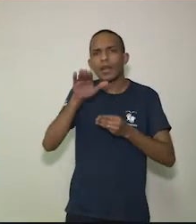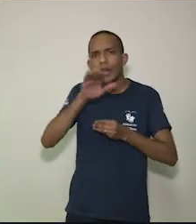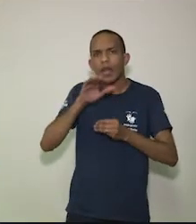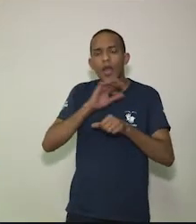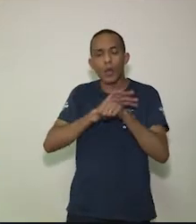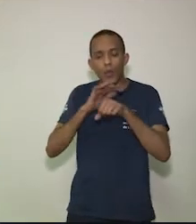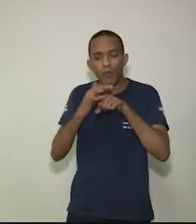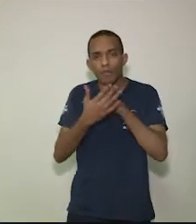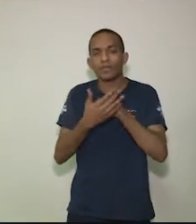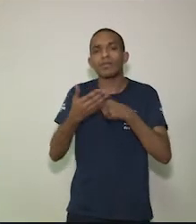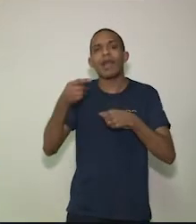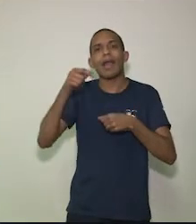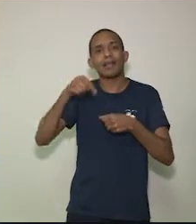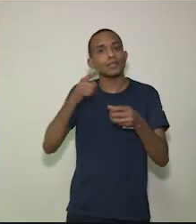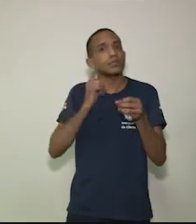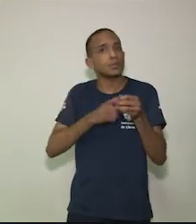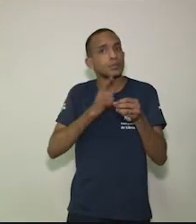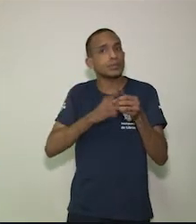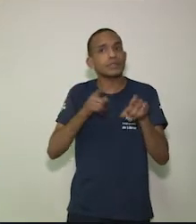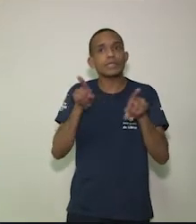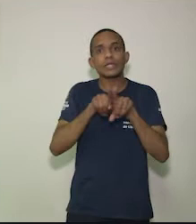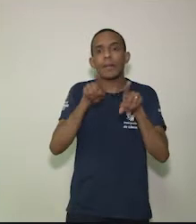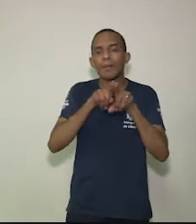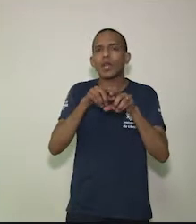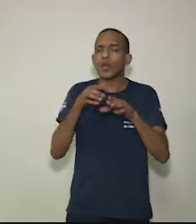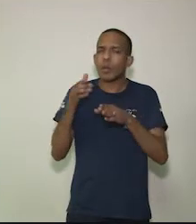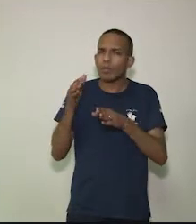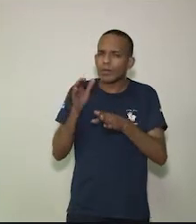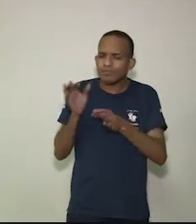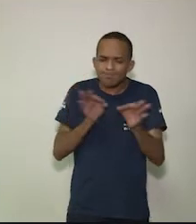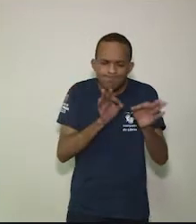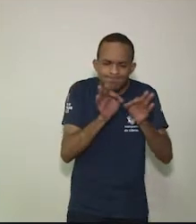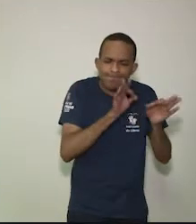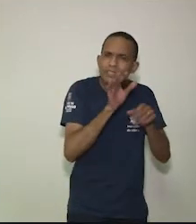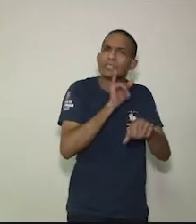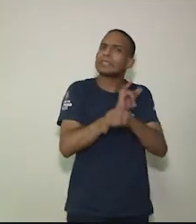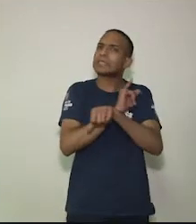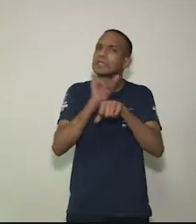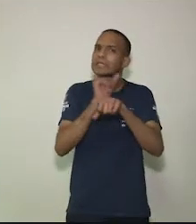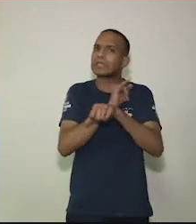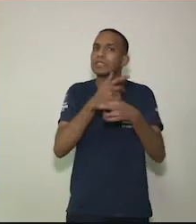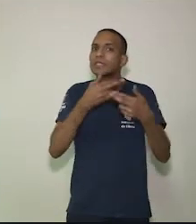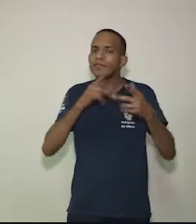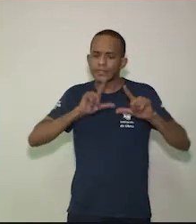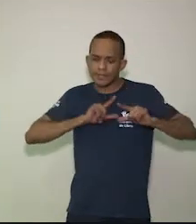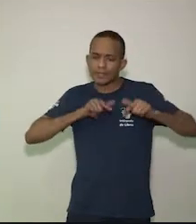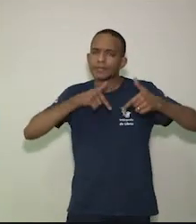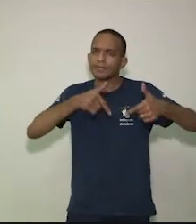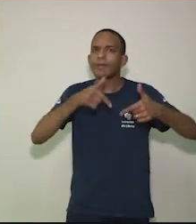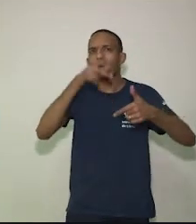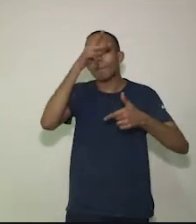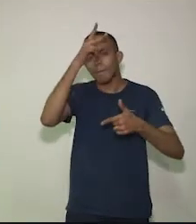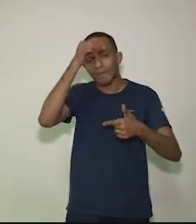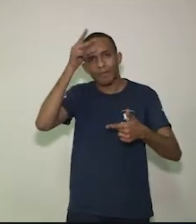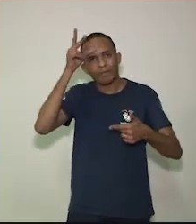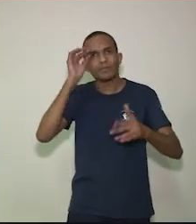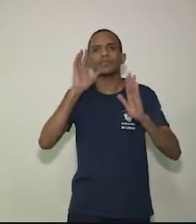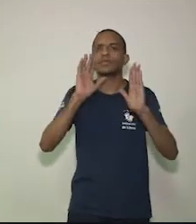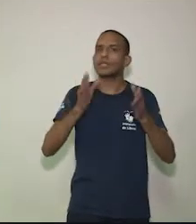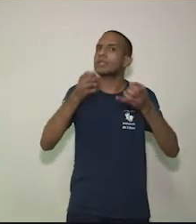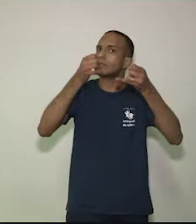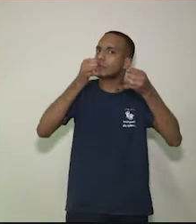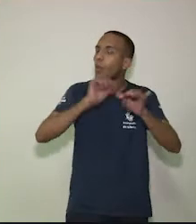SARS-CoV no município e possa conduzir estratégias e ações, como o prefeito deixou bem